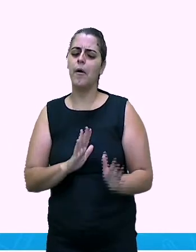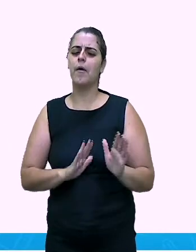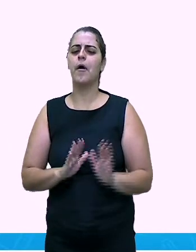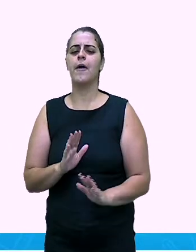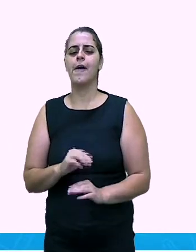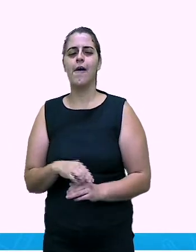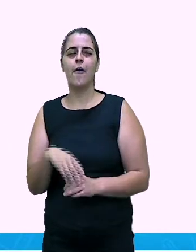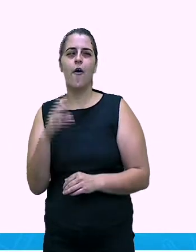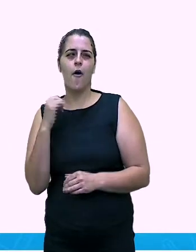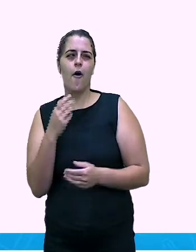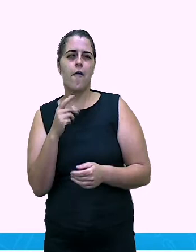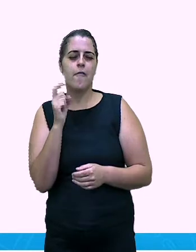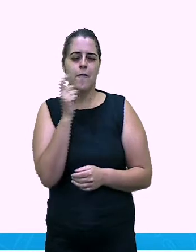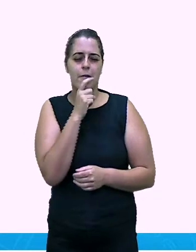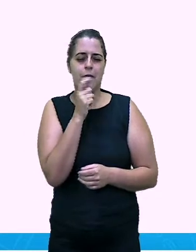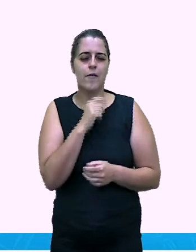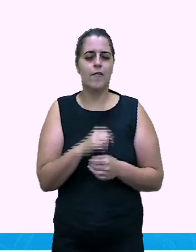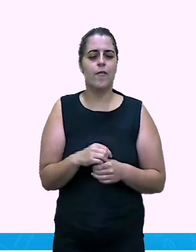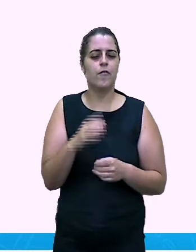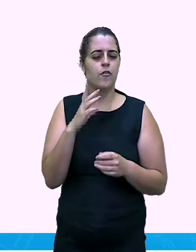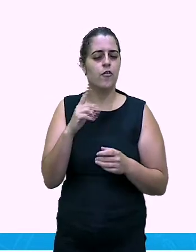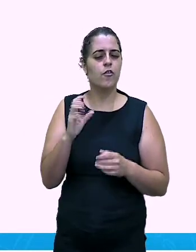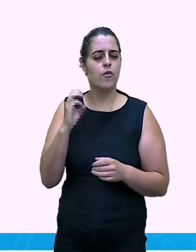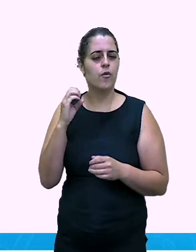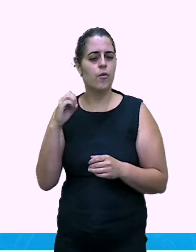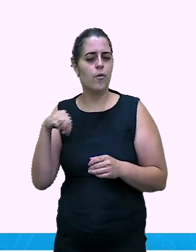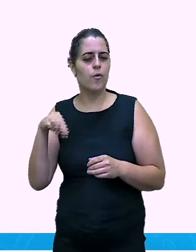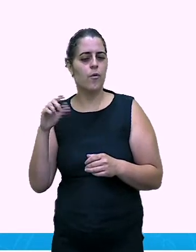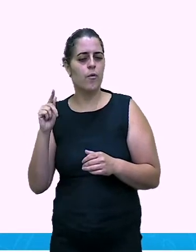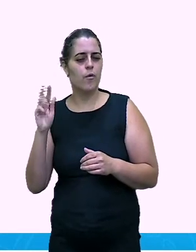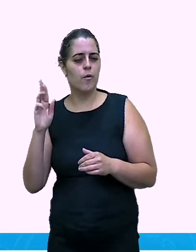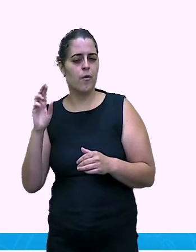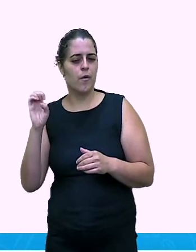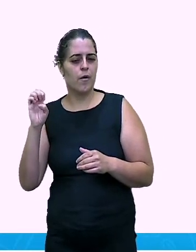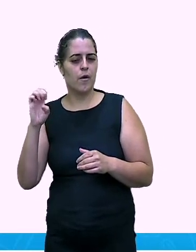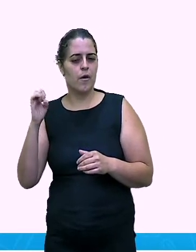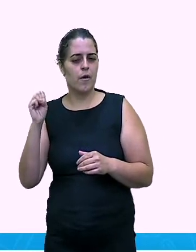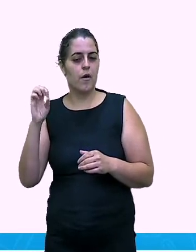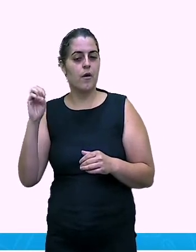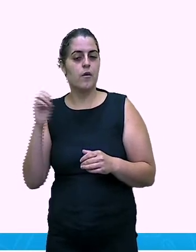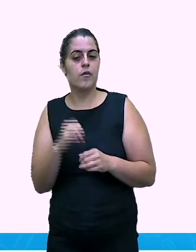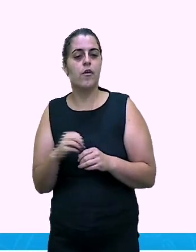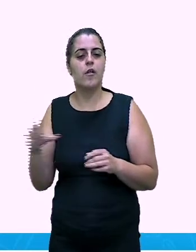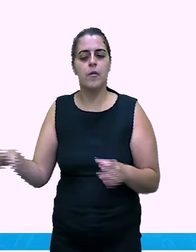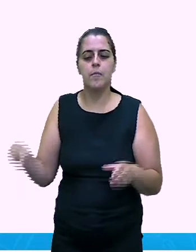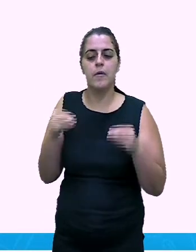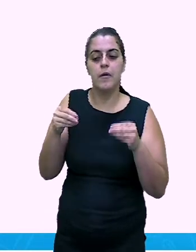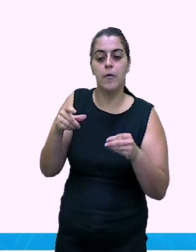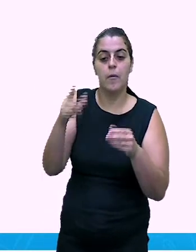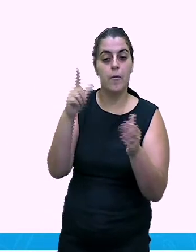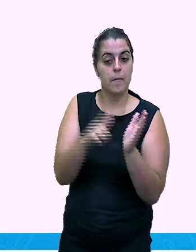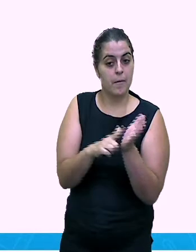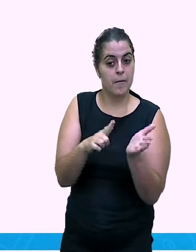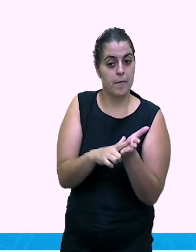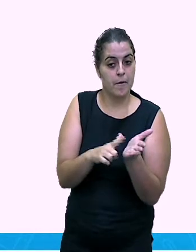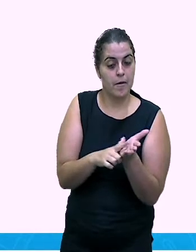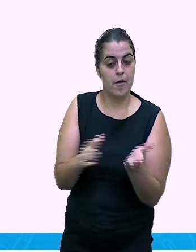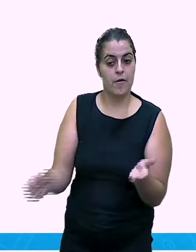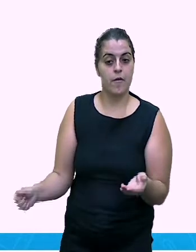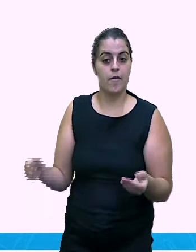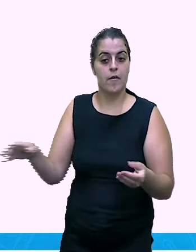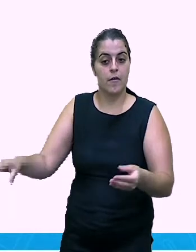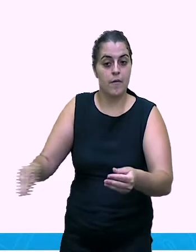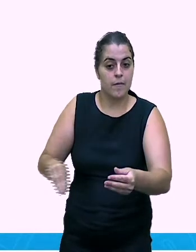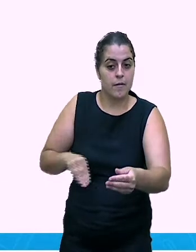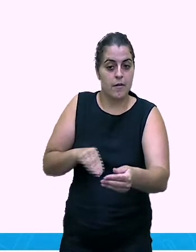eu finjo que sou o Congresso e faço um monte de emenda. Então, ele pegou um papel e foi fazendo o